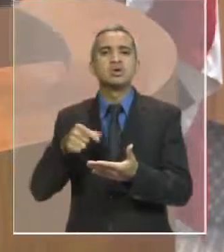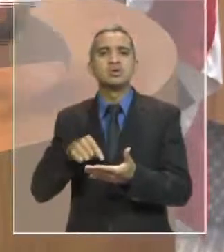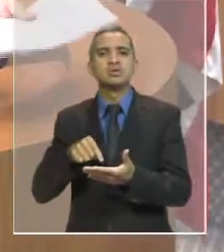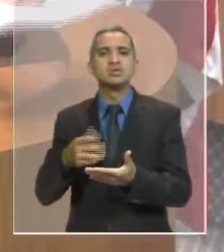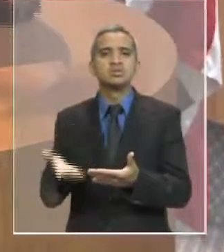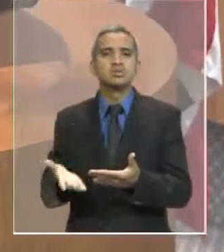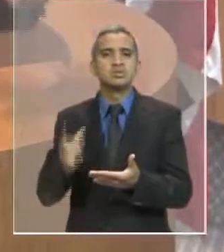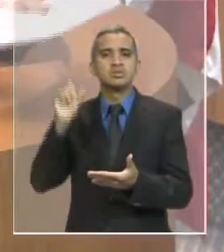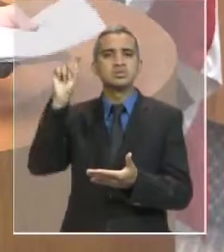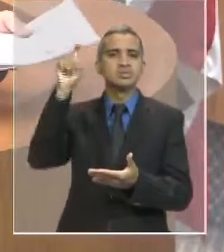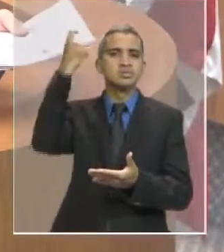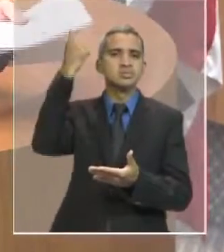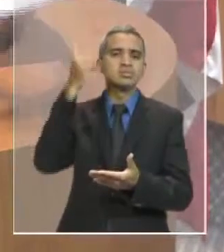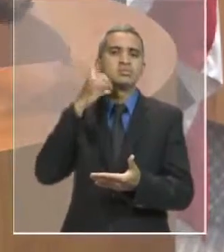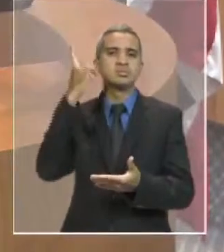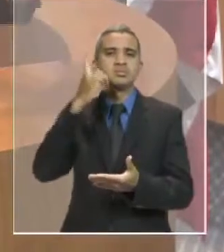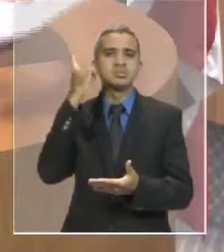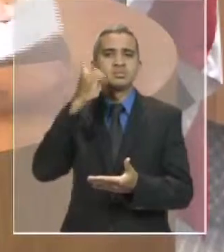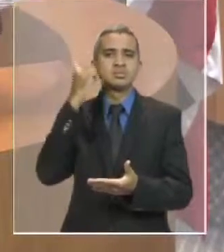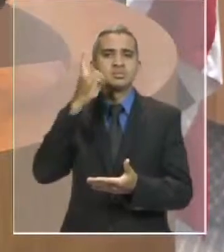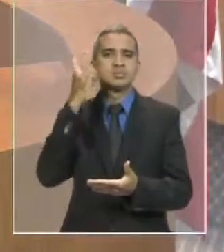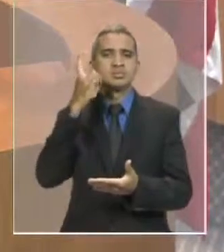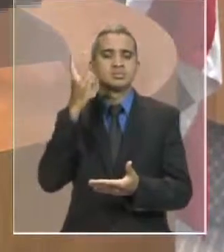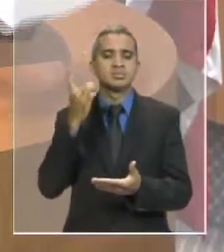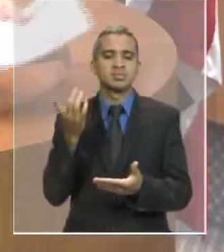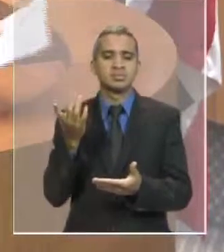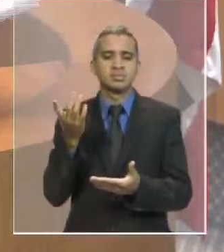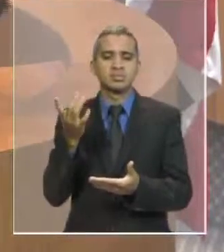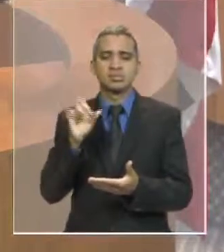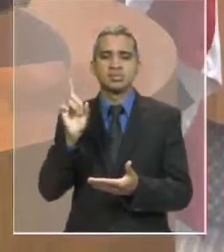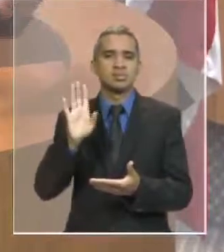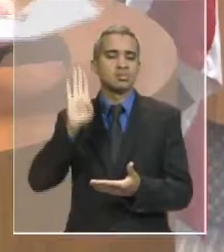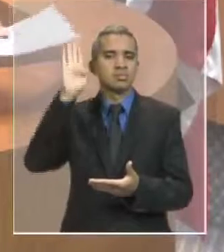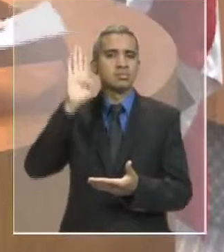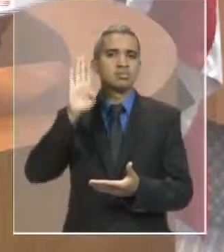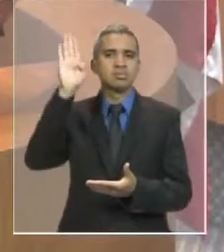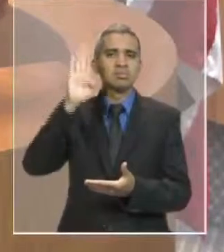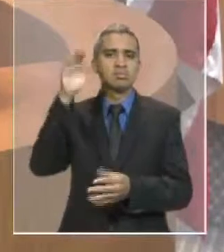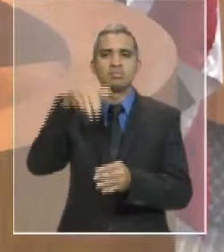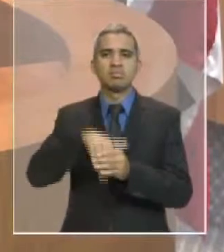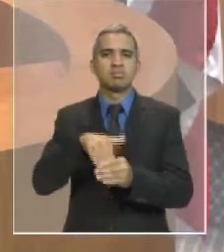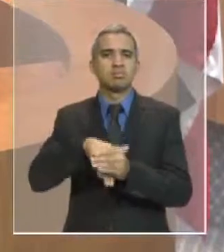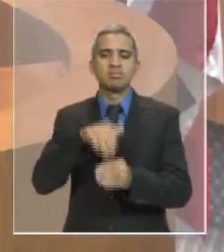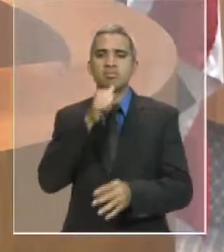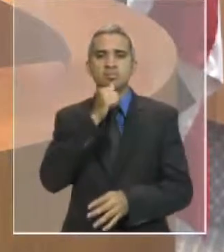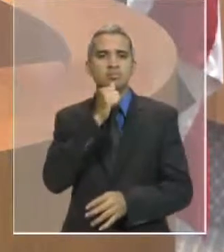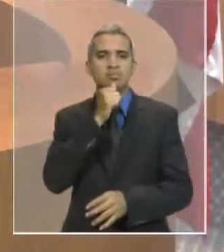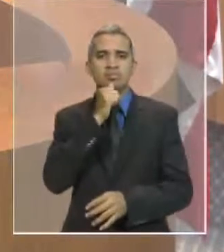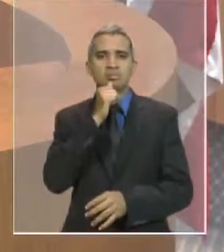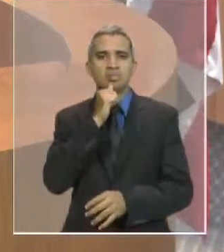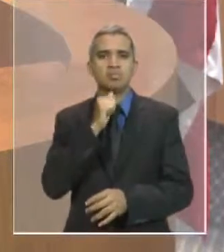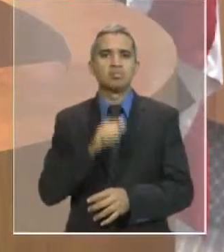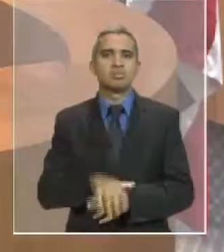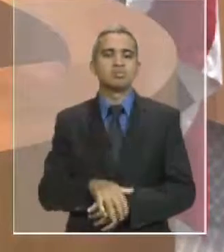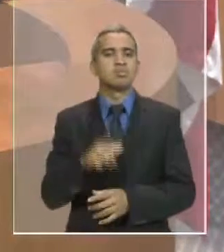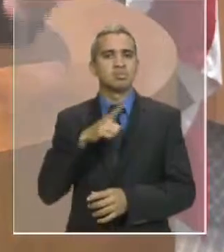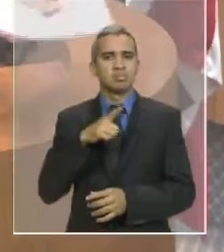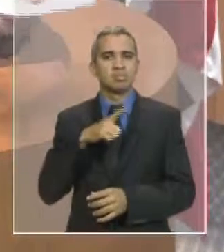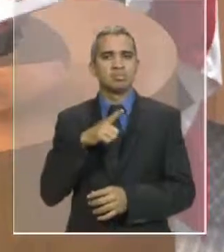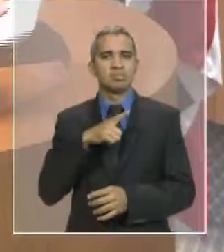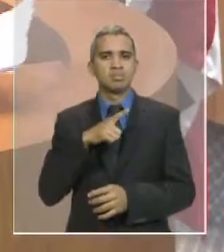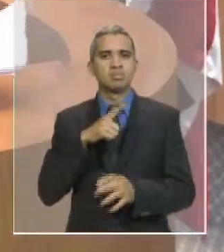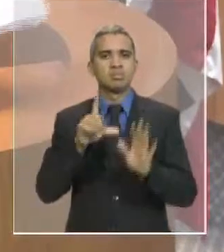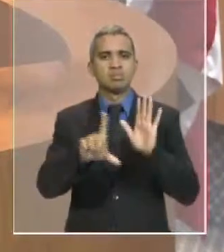dos ex-deputados que não foram candidatos ou não foram reeleitos, que foi publicado na